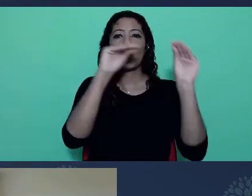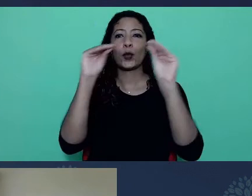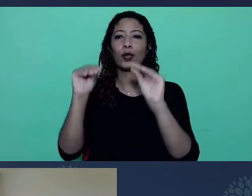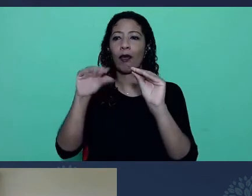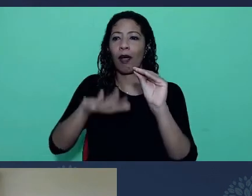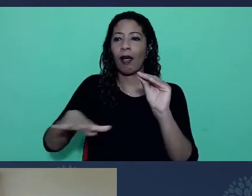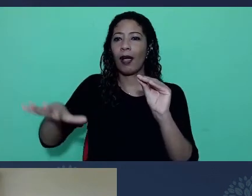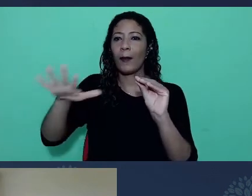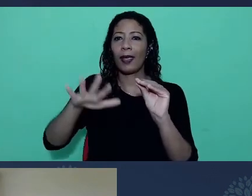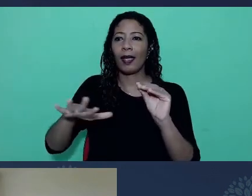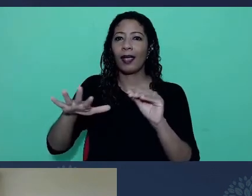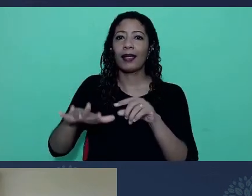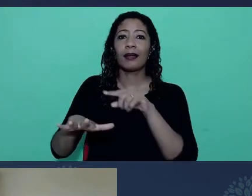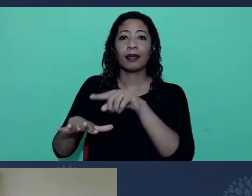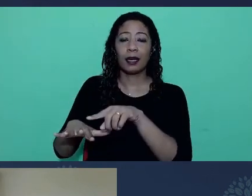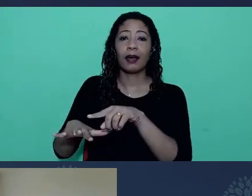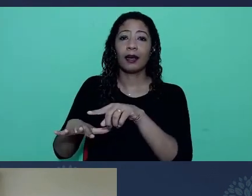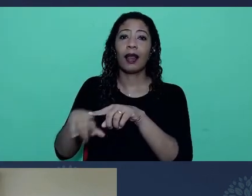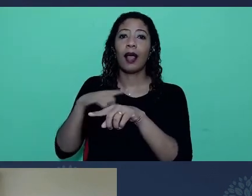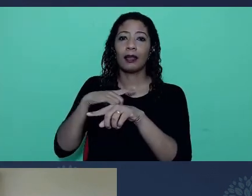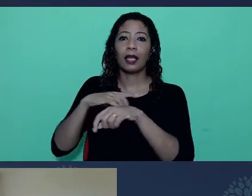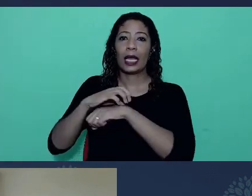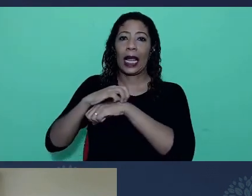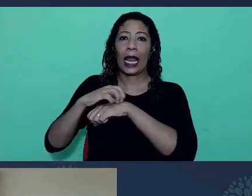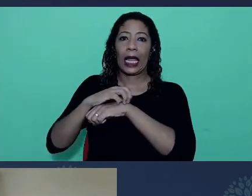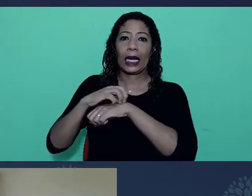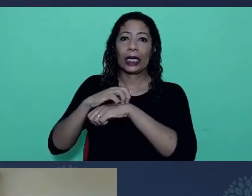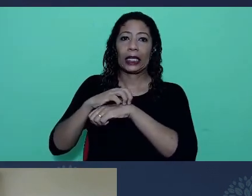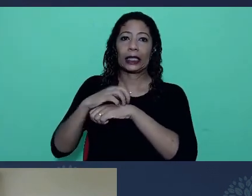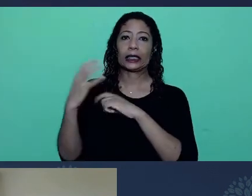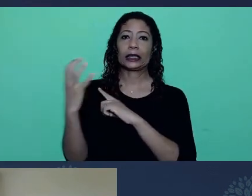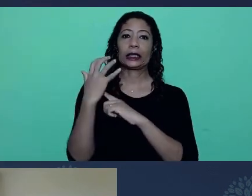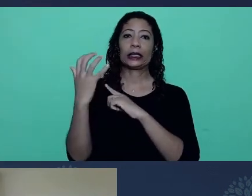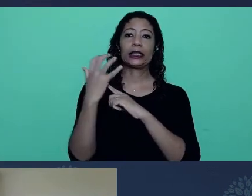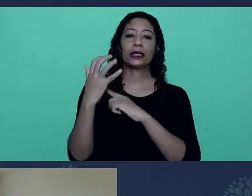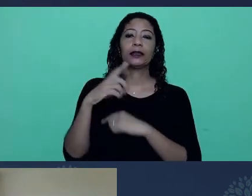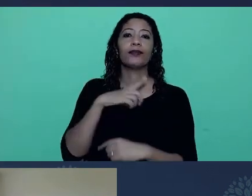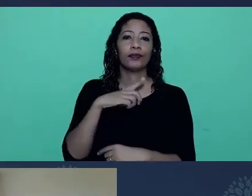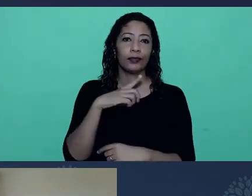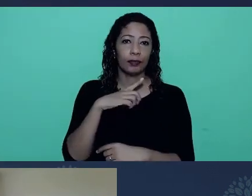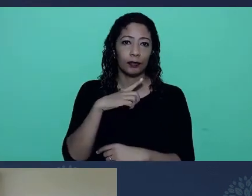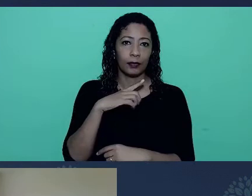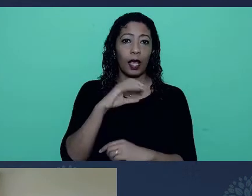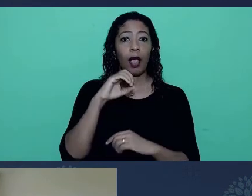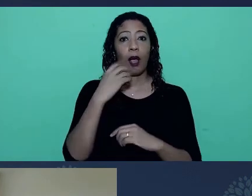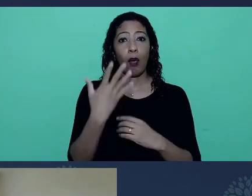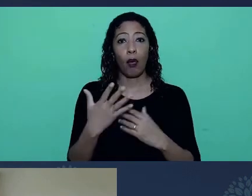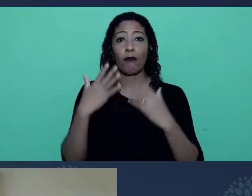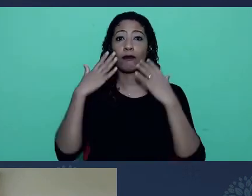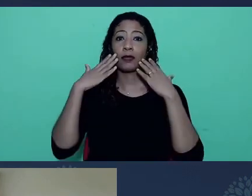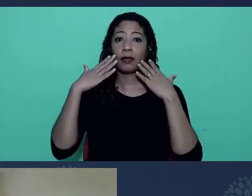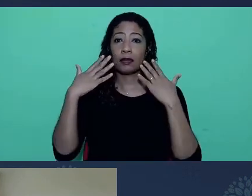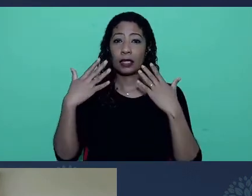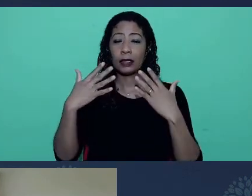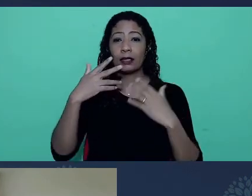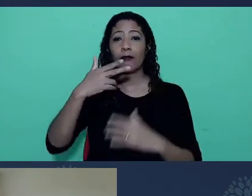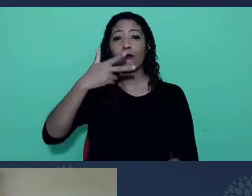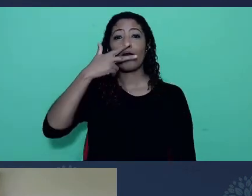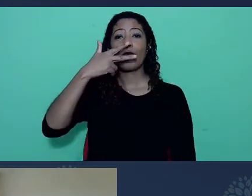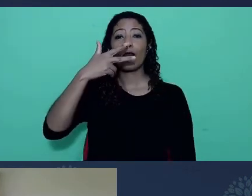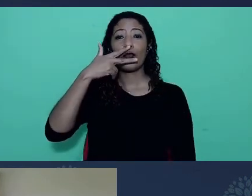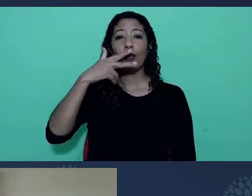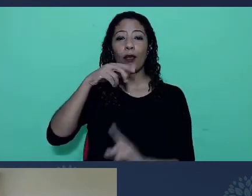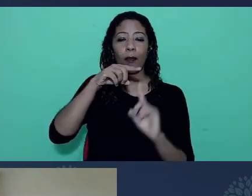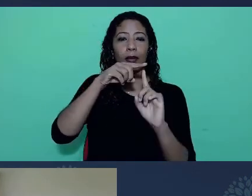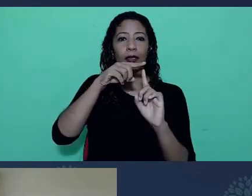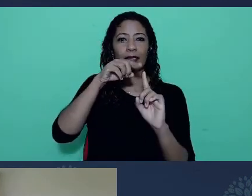esse ambiente tem a presença maior do alérgeno que te afeta, ou você está mais exposto a um ambiente de fumantes,